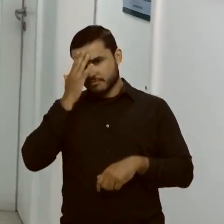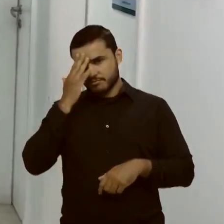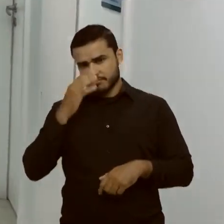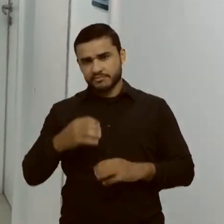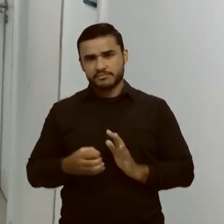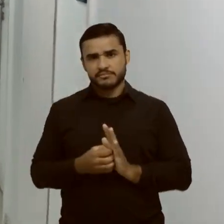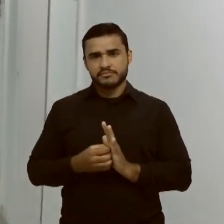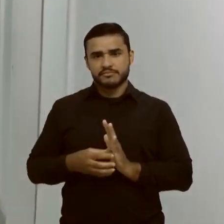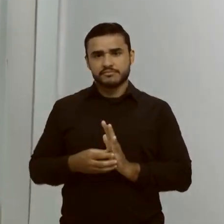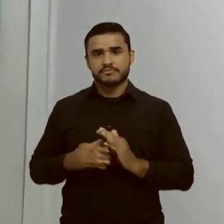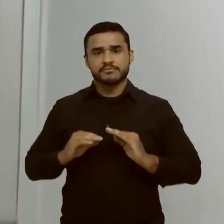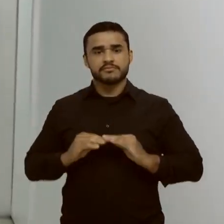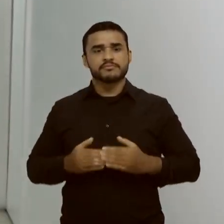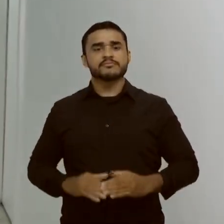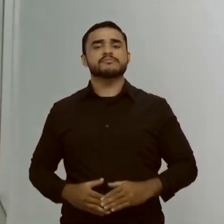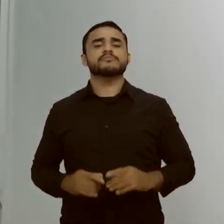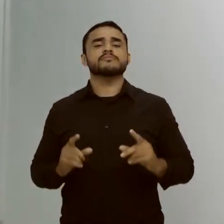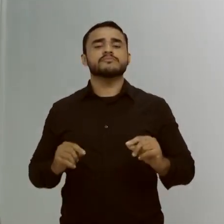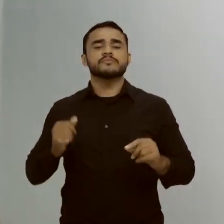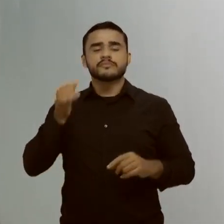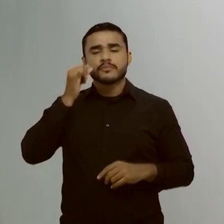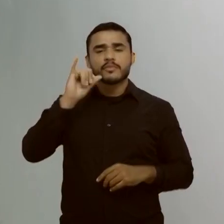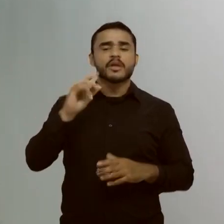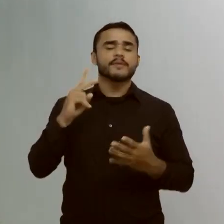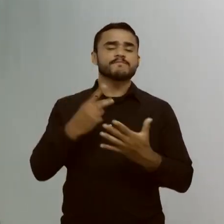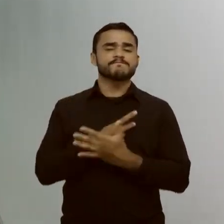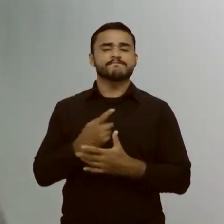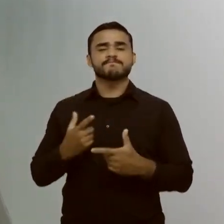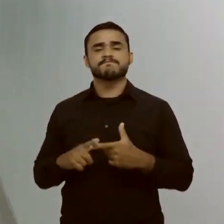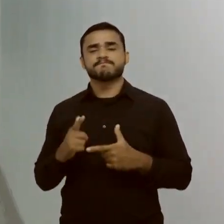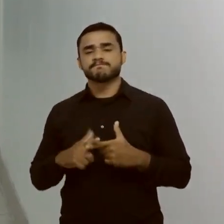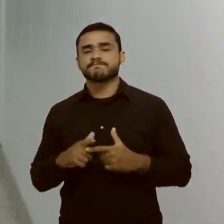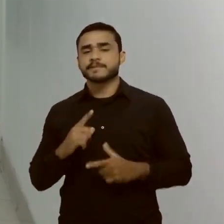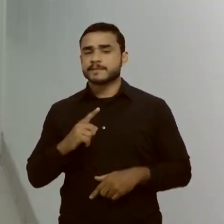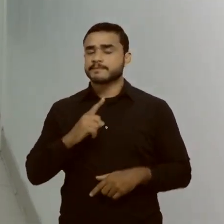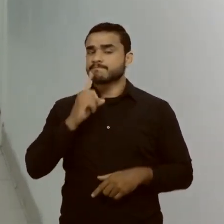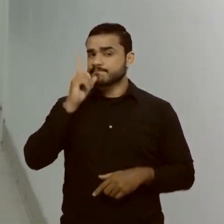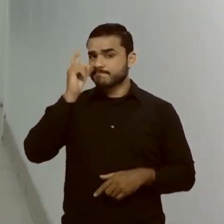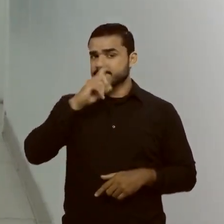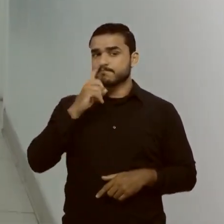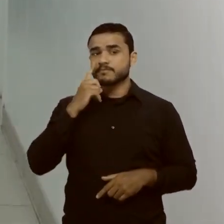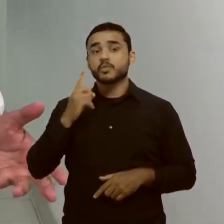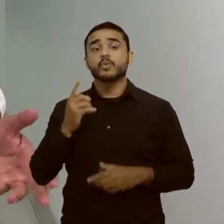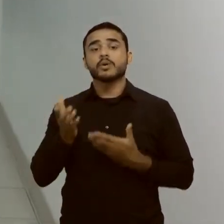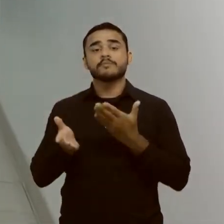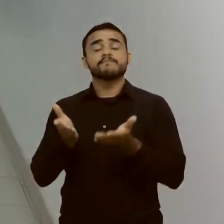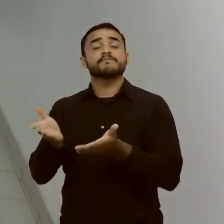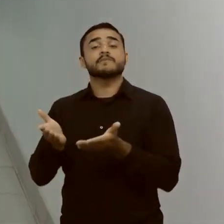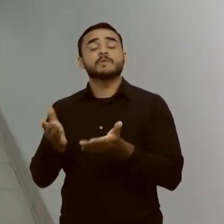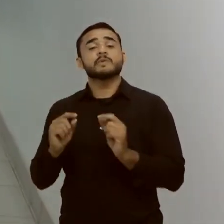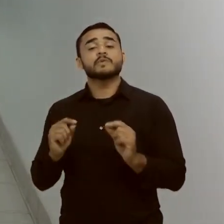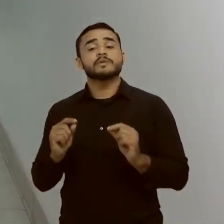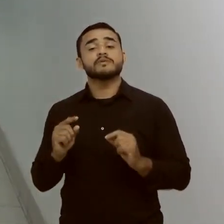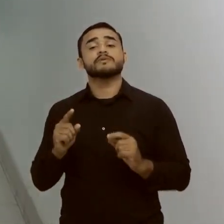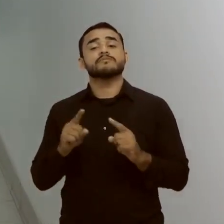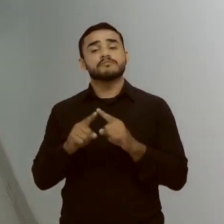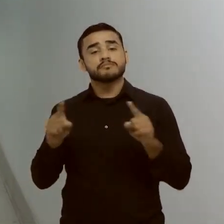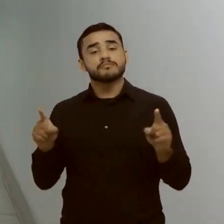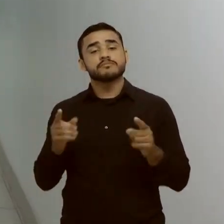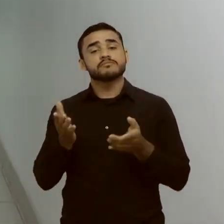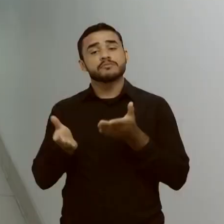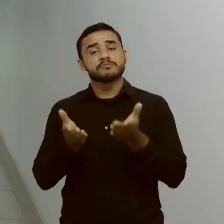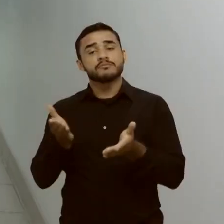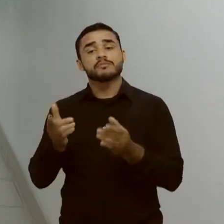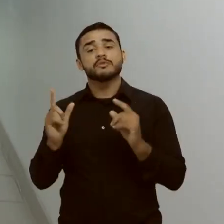parede abdominal evita eventuais transtornos e complicações para o paciente, que pode fazer o tratamento